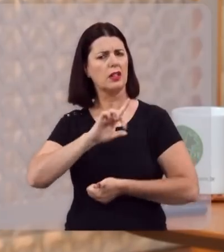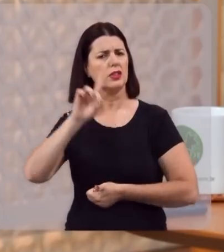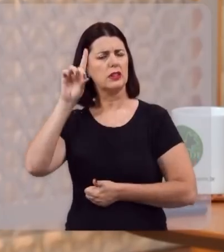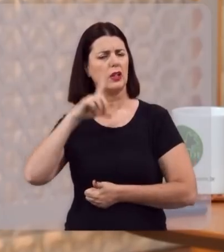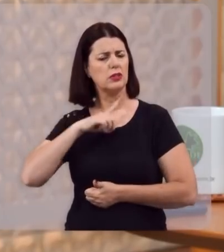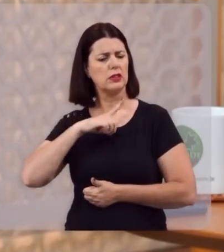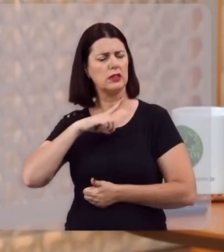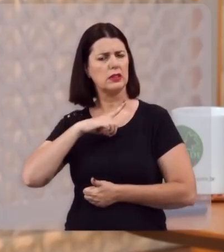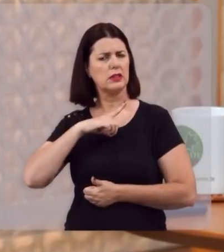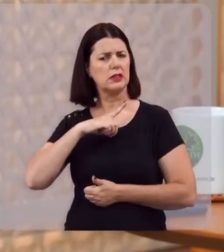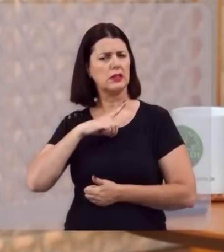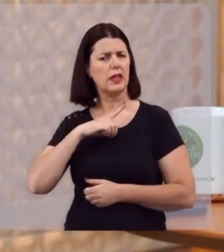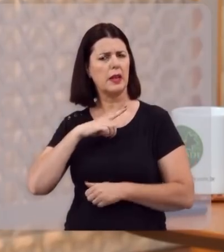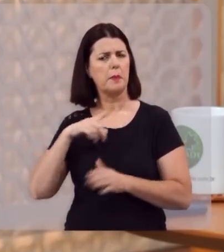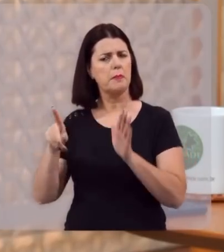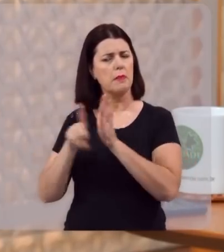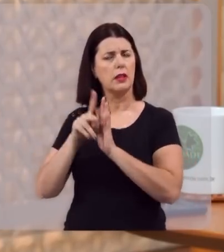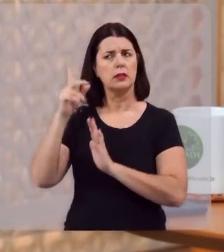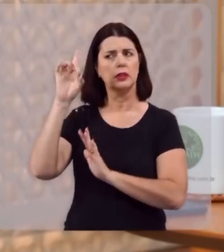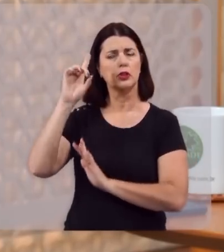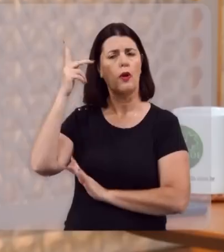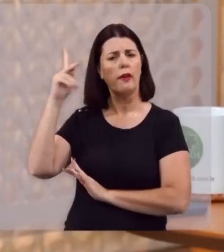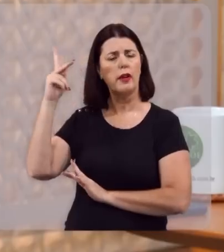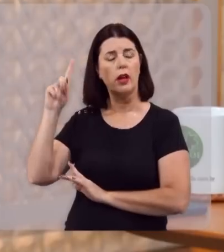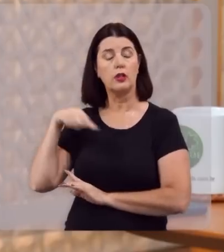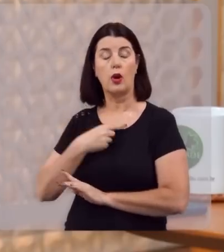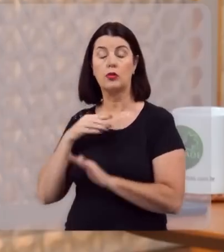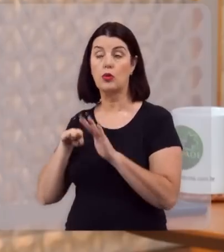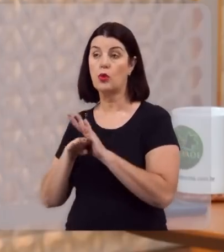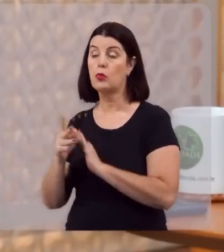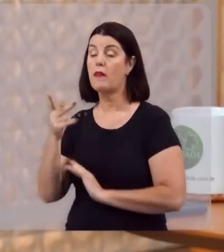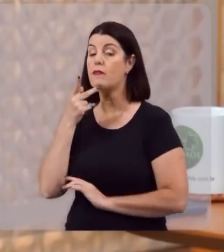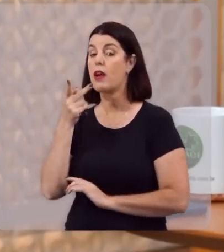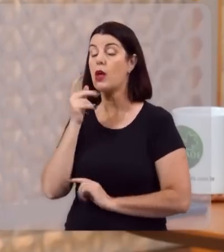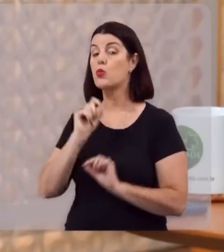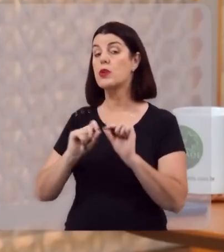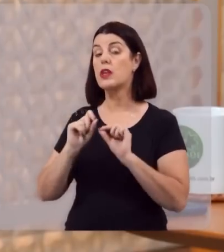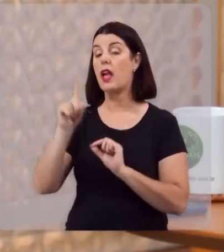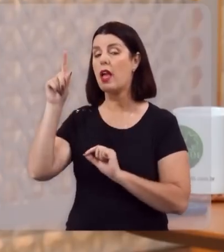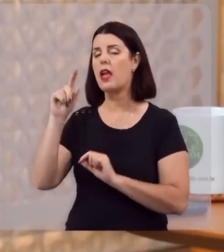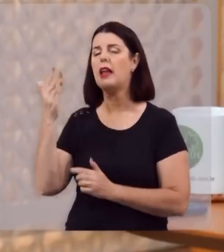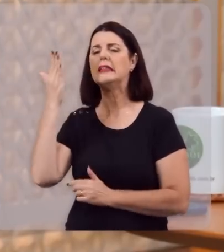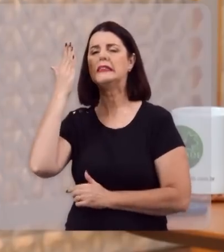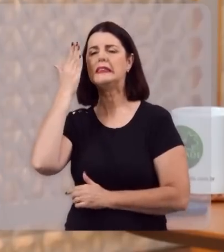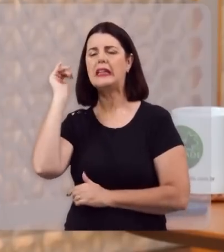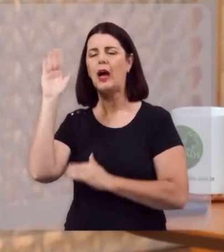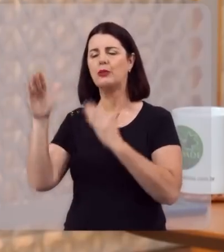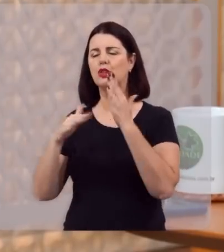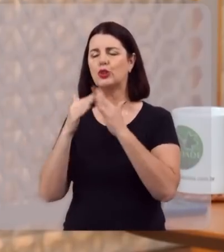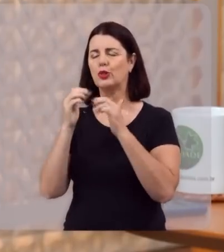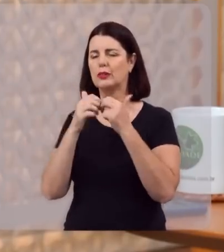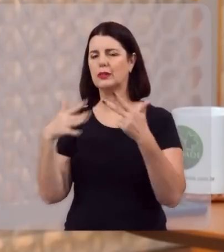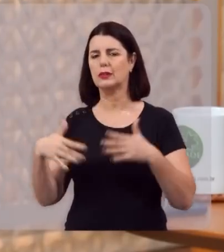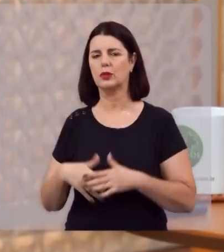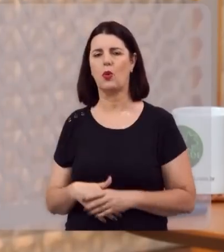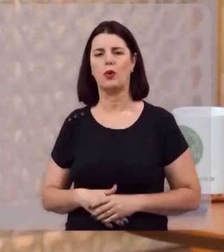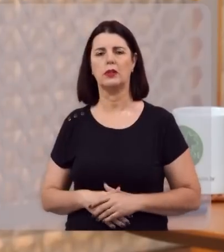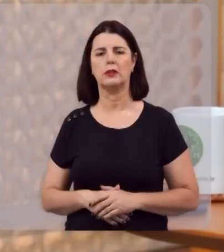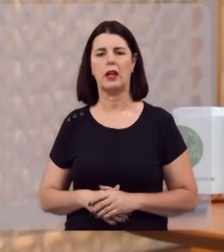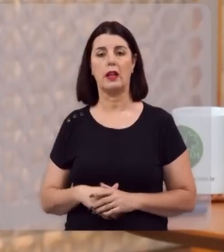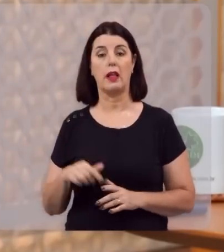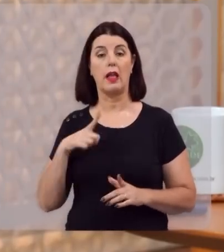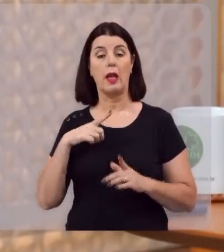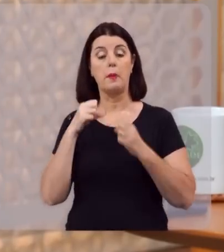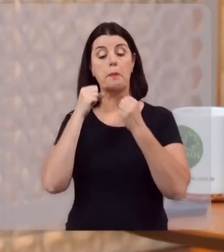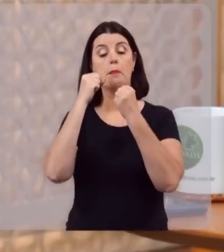Deus aquilo que ele tem e pertence somente a ele nós costumamos dizer que ele é onisciente ele sabe de todas as